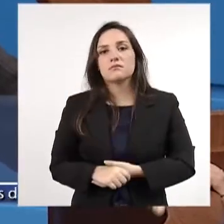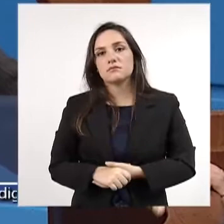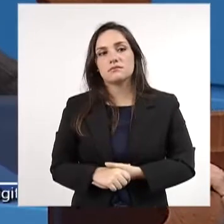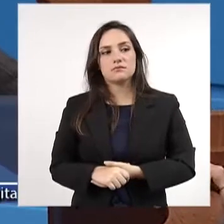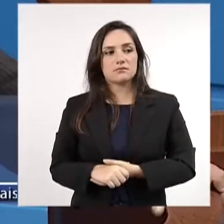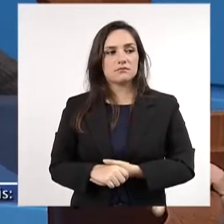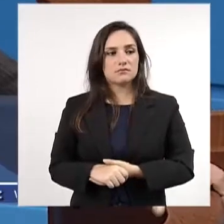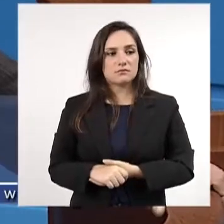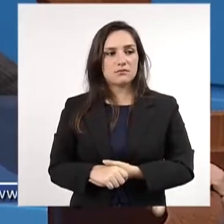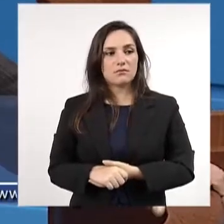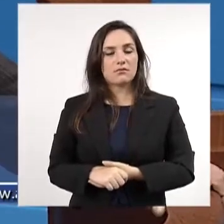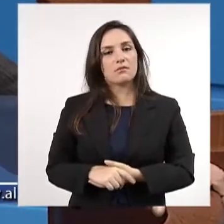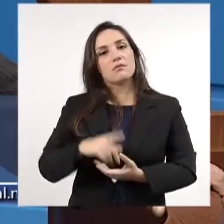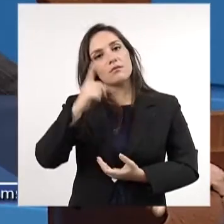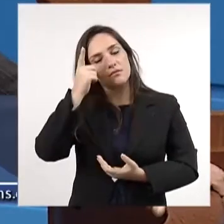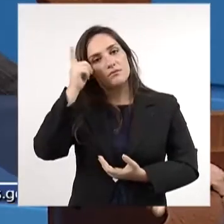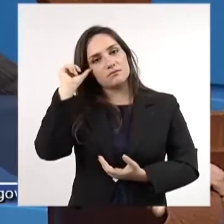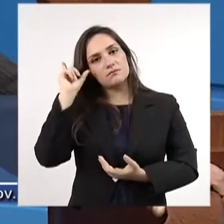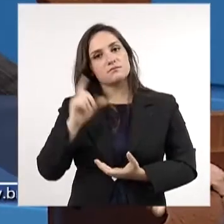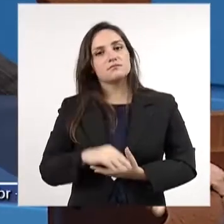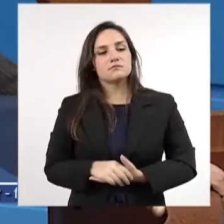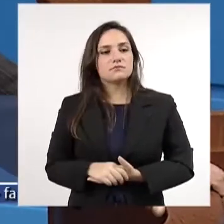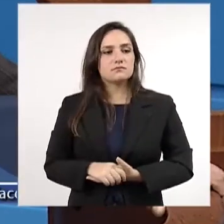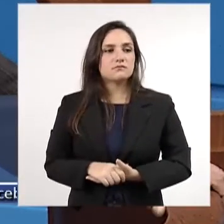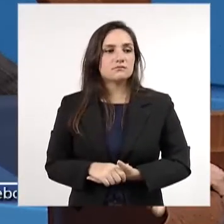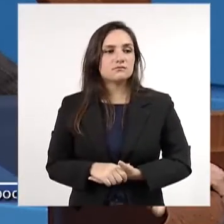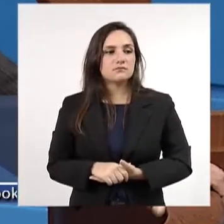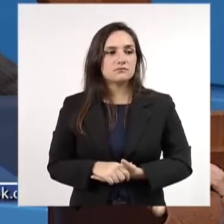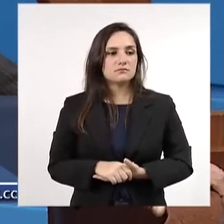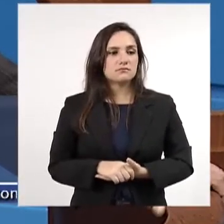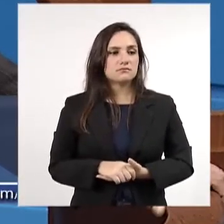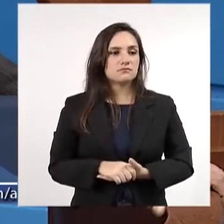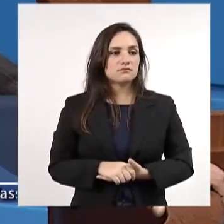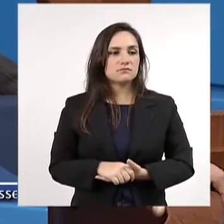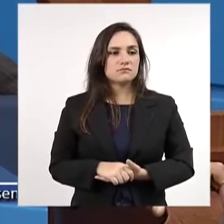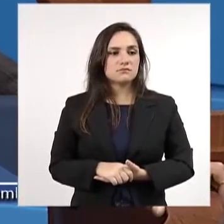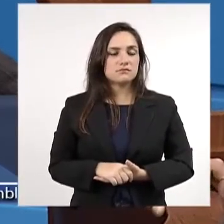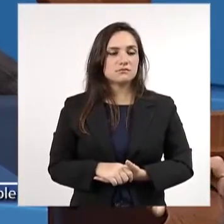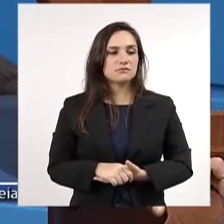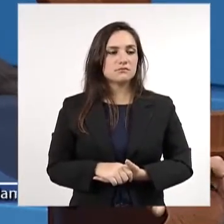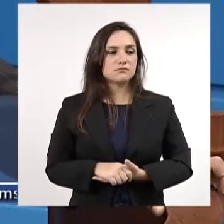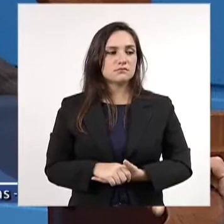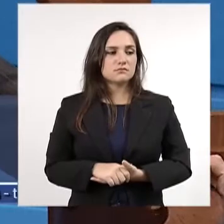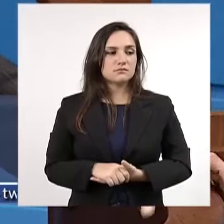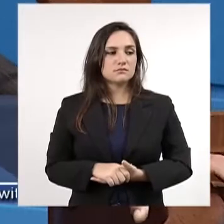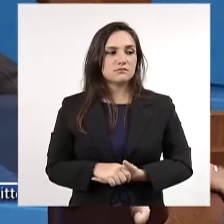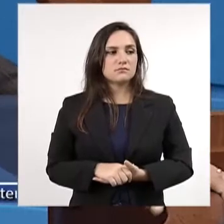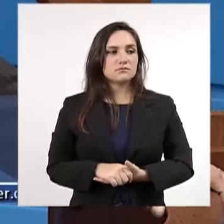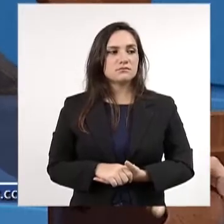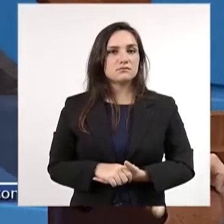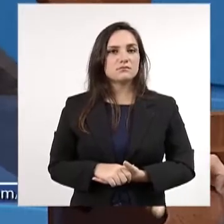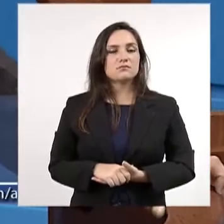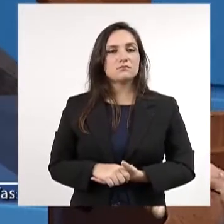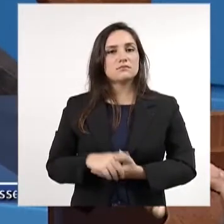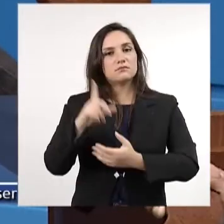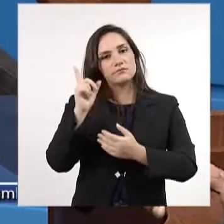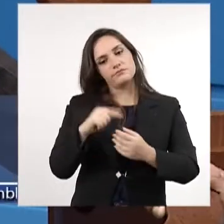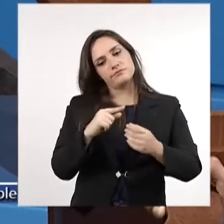o dia de ontem, com relação ao reajuste